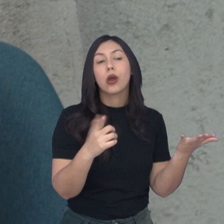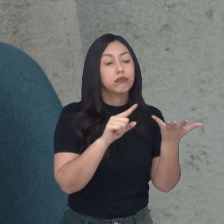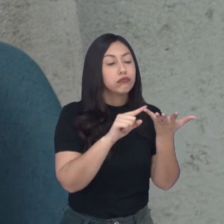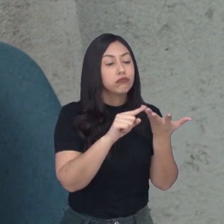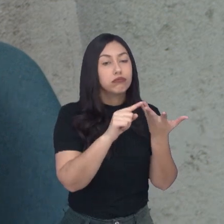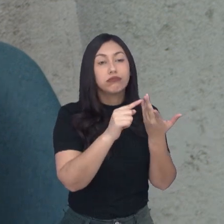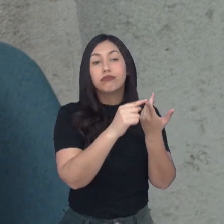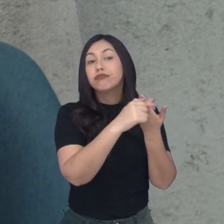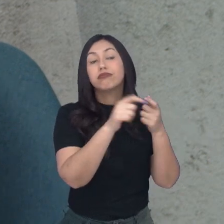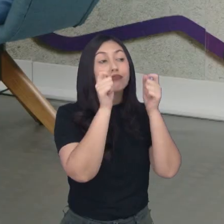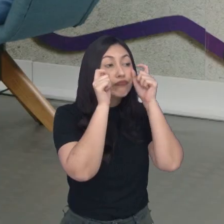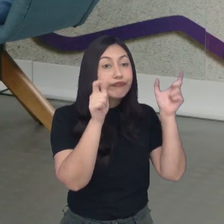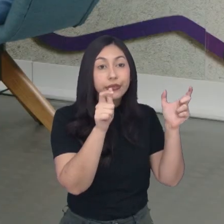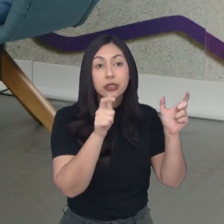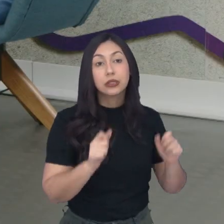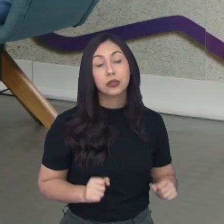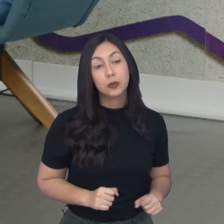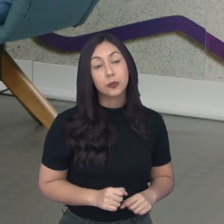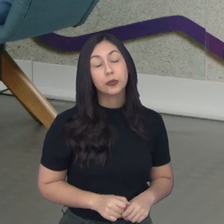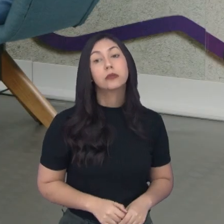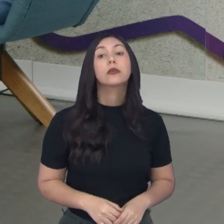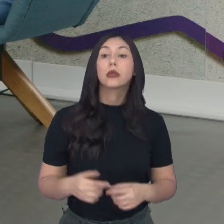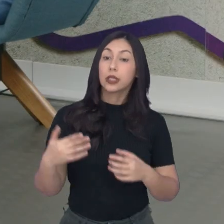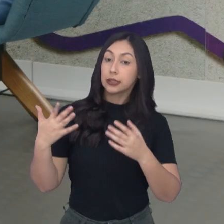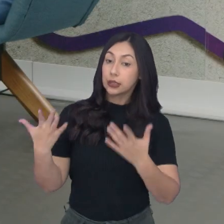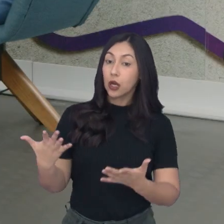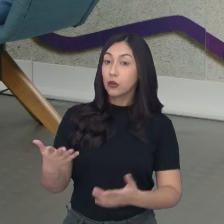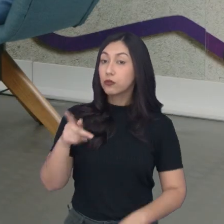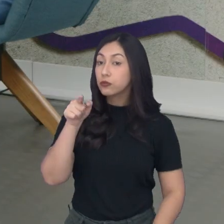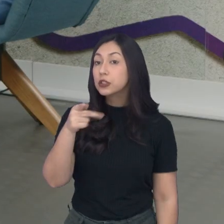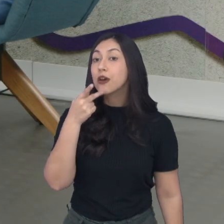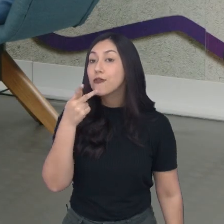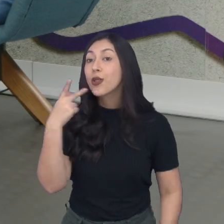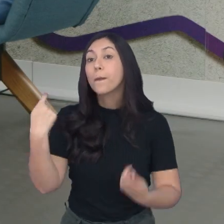de abrir um empreendimento? Carla. Exatamente esse ponto que você mencionou, estudar muito, porque,